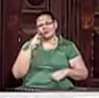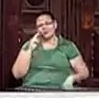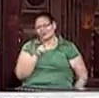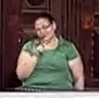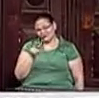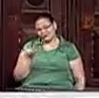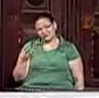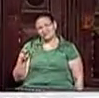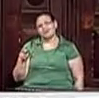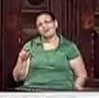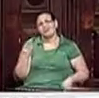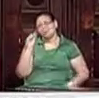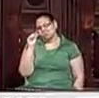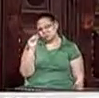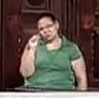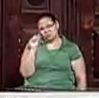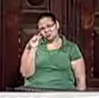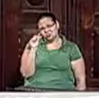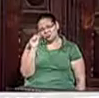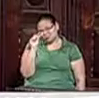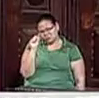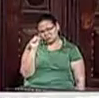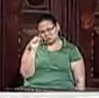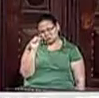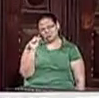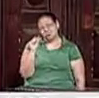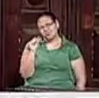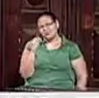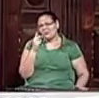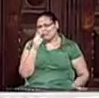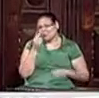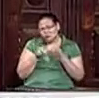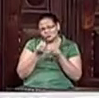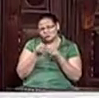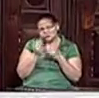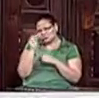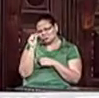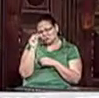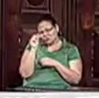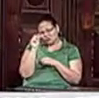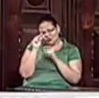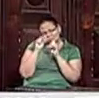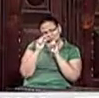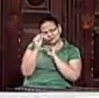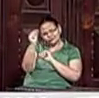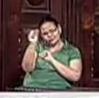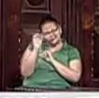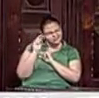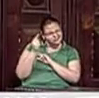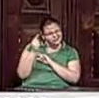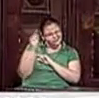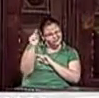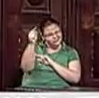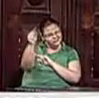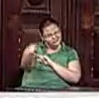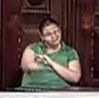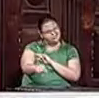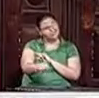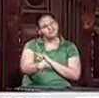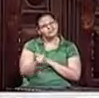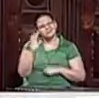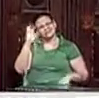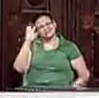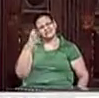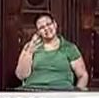vislumbra uma mínima chama, lá no finalzinho do túnel,